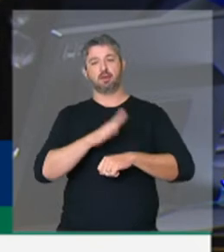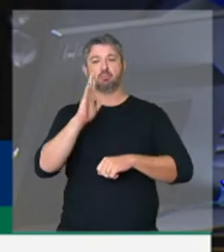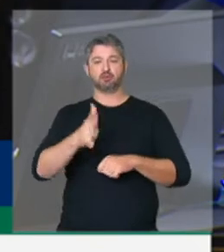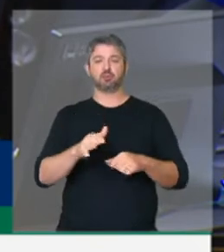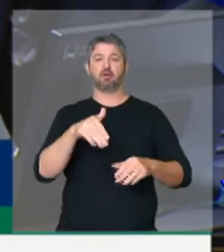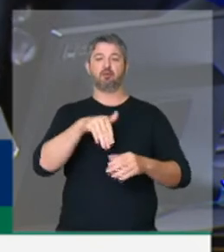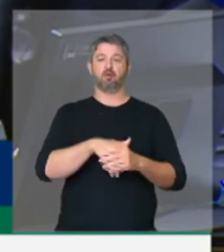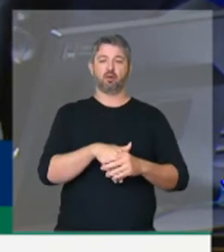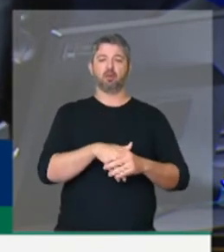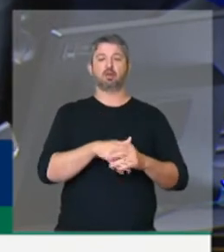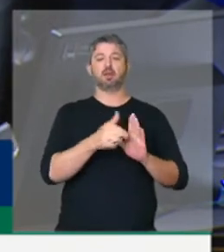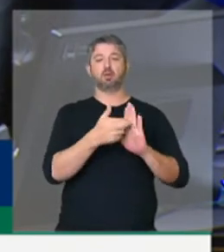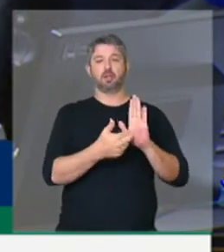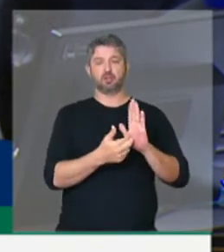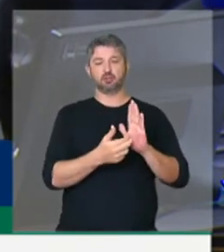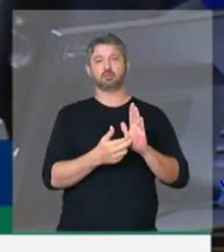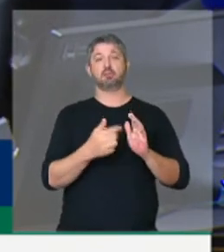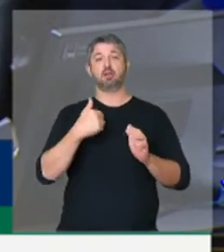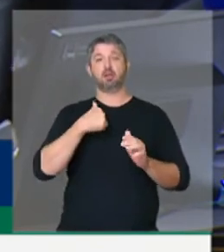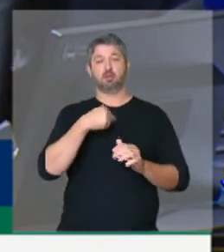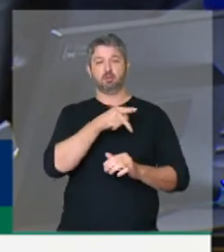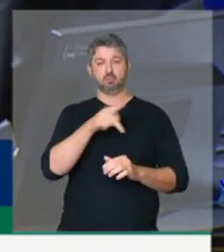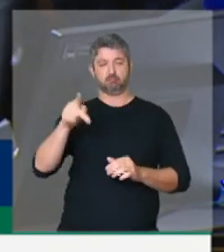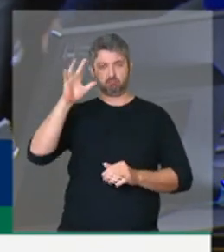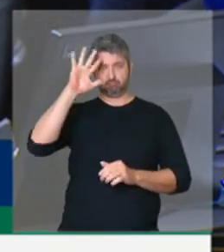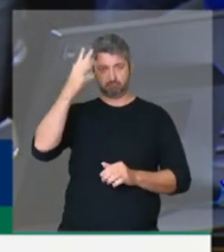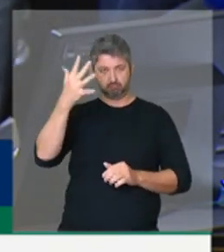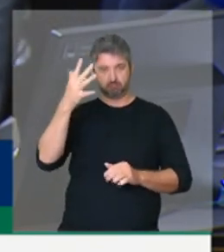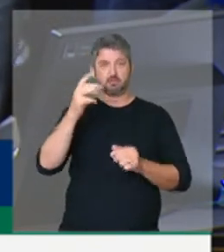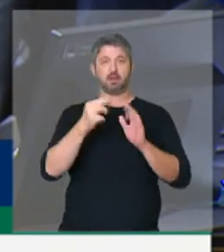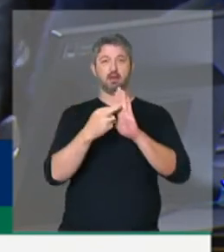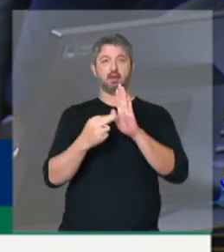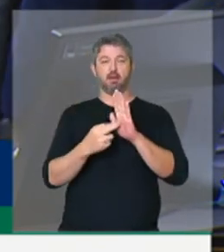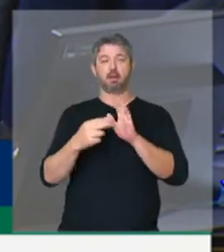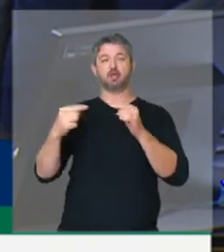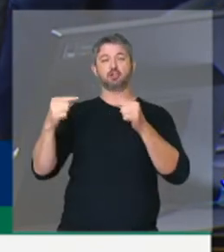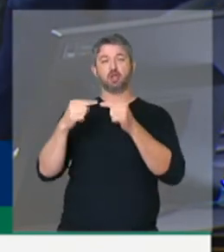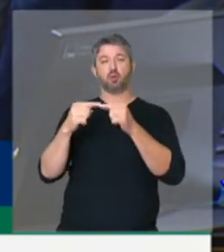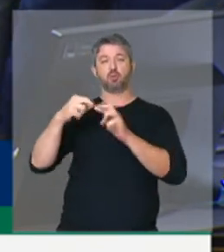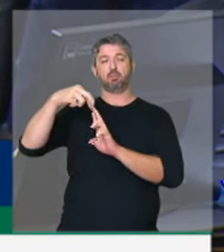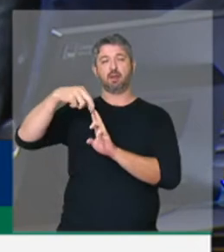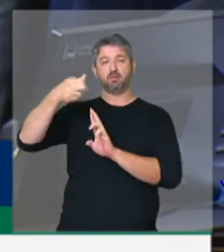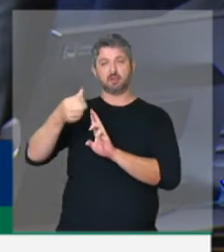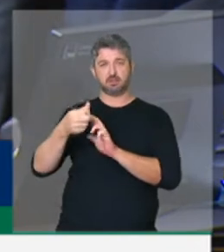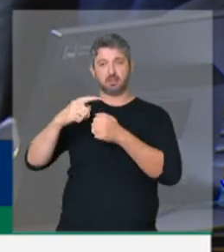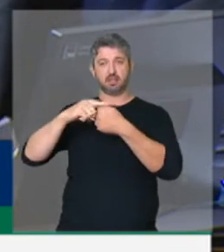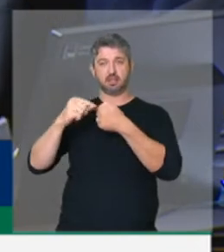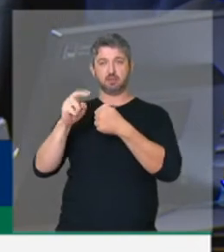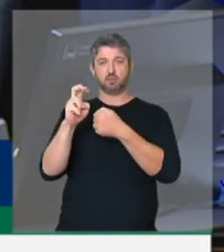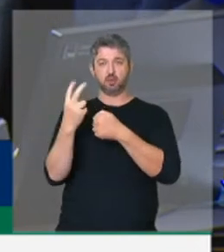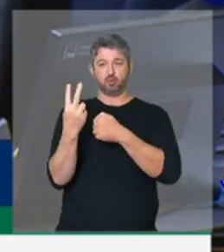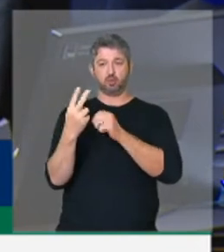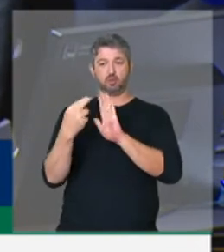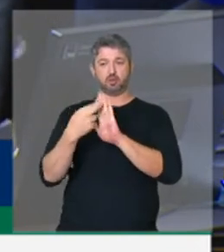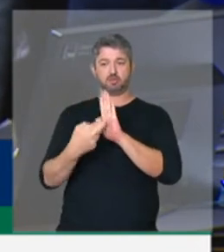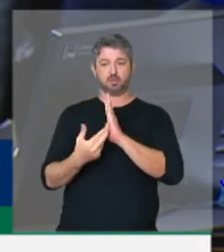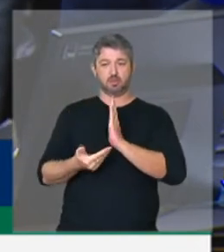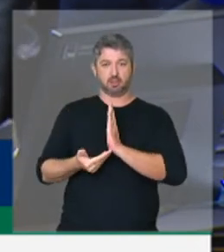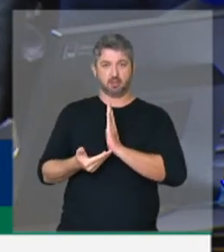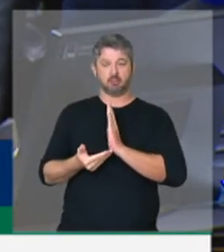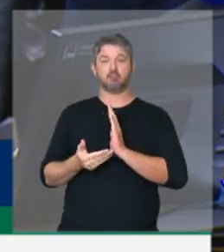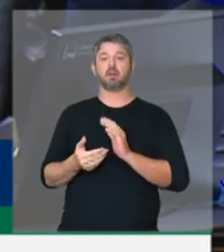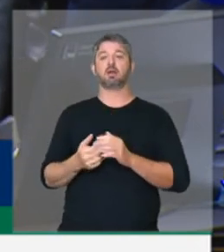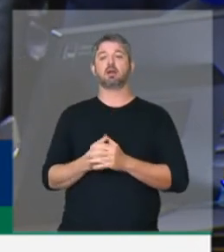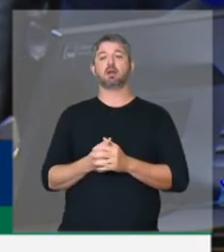prazo regimental, esta presidência resolve, por analogia do disposto parágrafo 6º, do artigo 52 de Regimento Interno da Câmara dos Deputados,